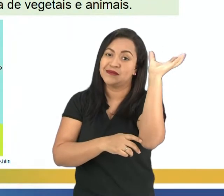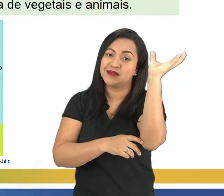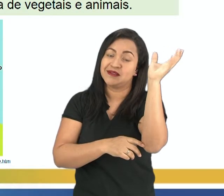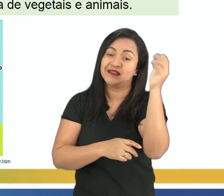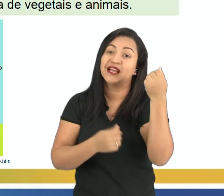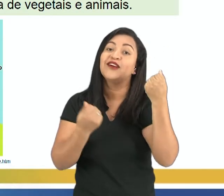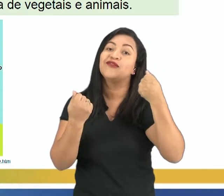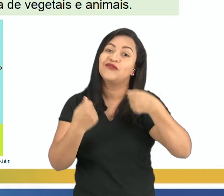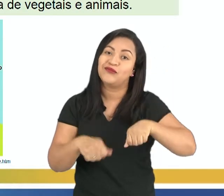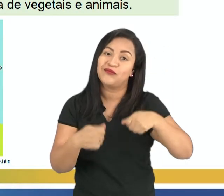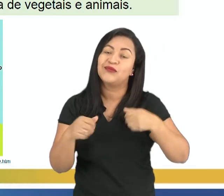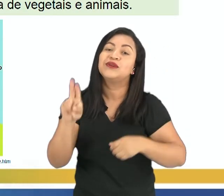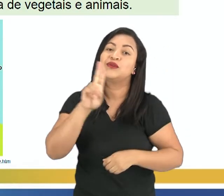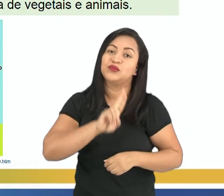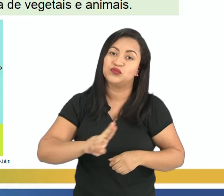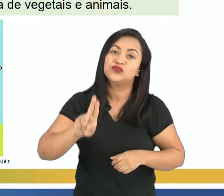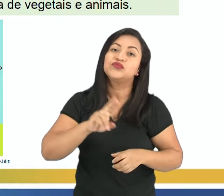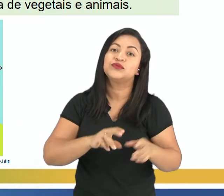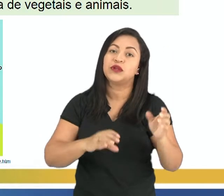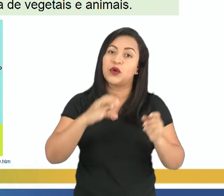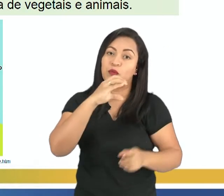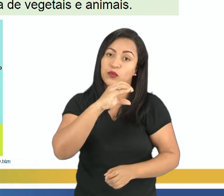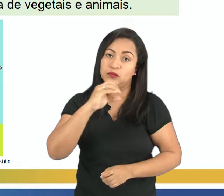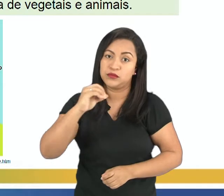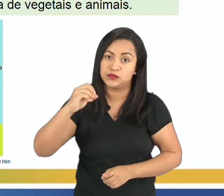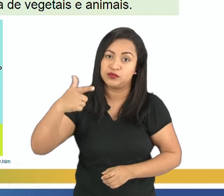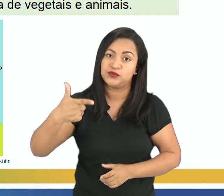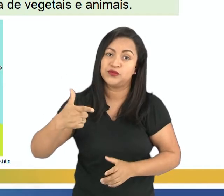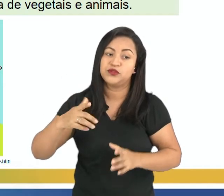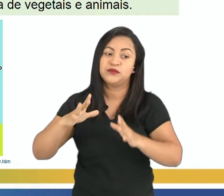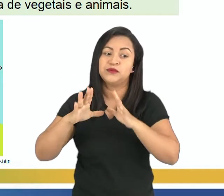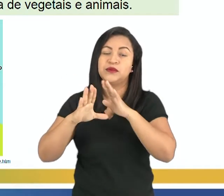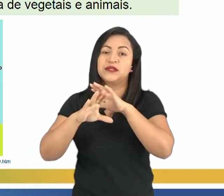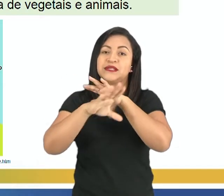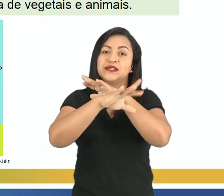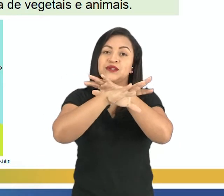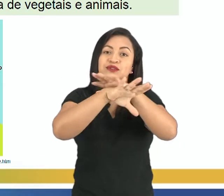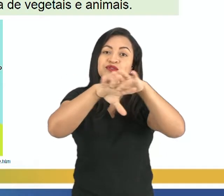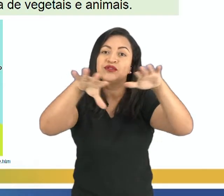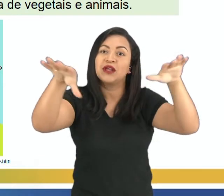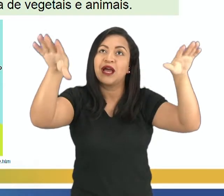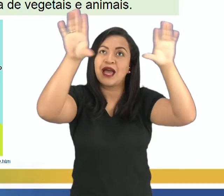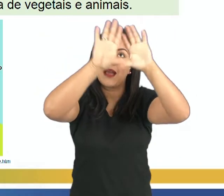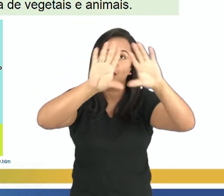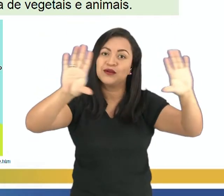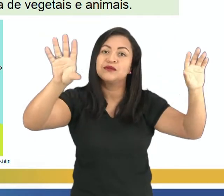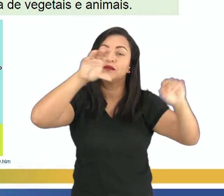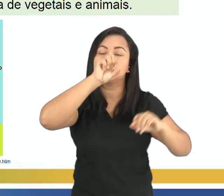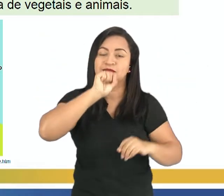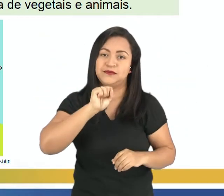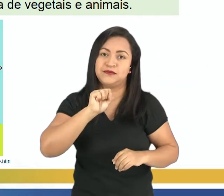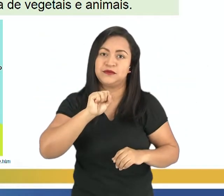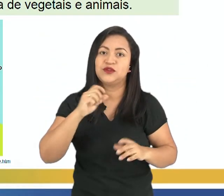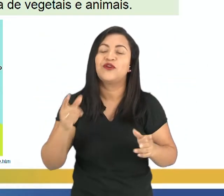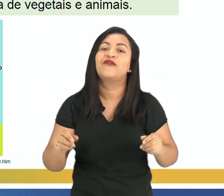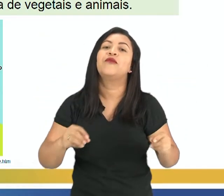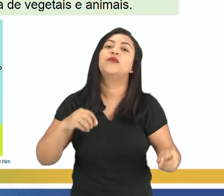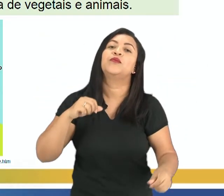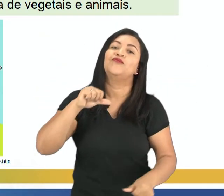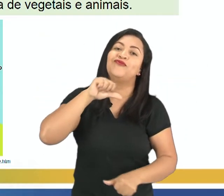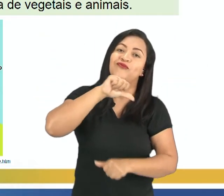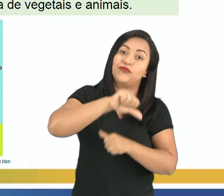utilizar o gás carbônico que está presente na atmosfera, vão sequestrar esse gás carbônico, vão produzir